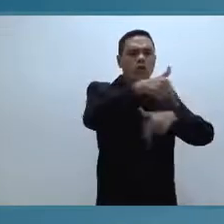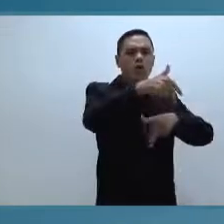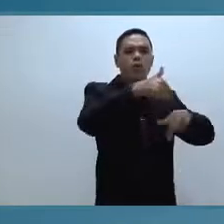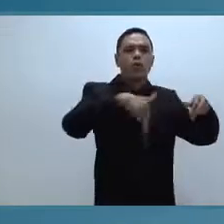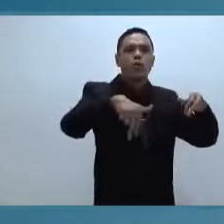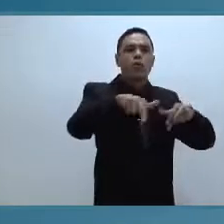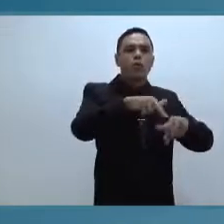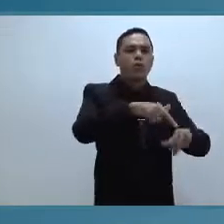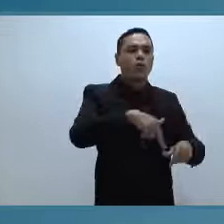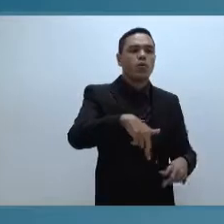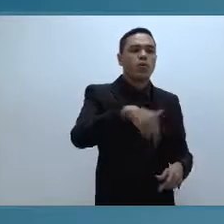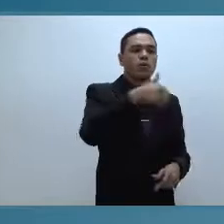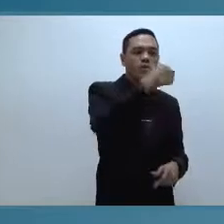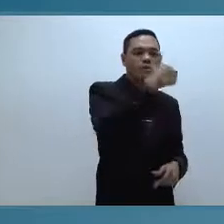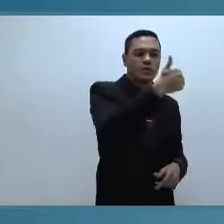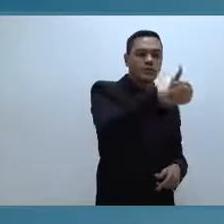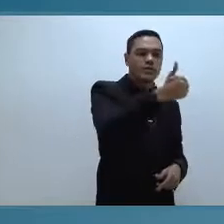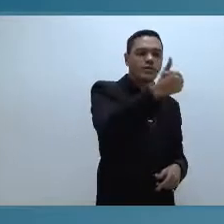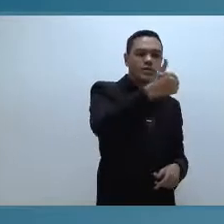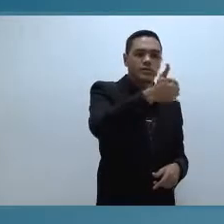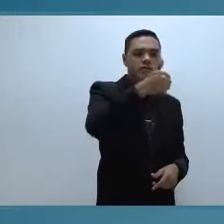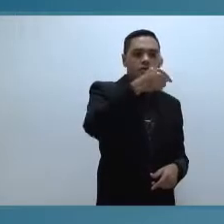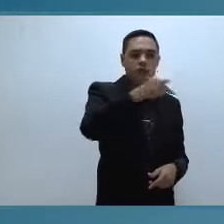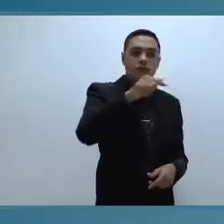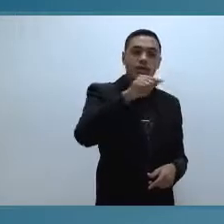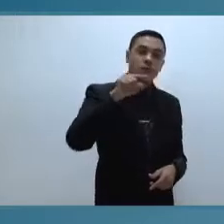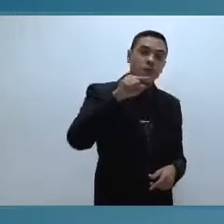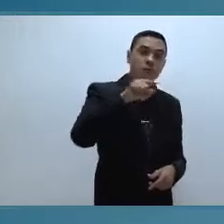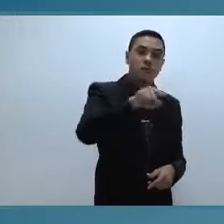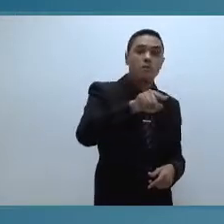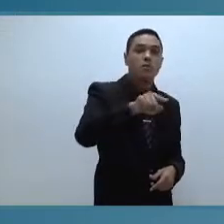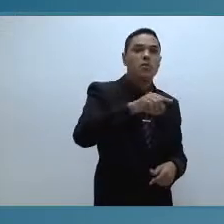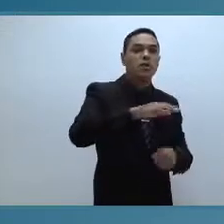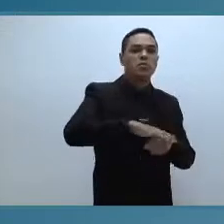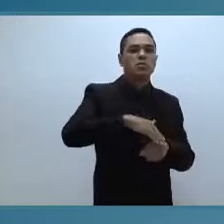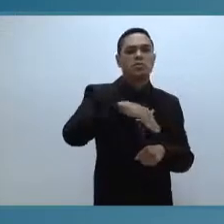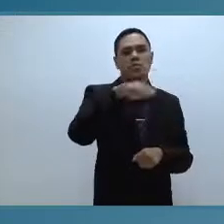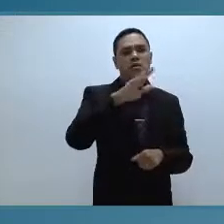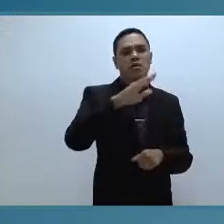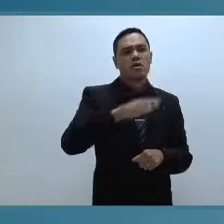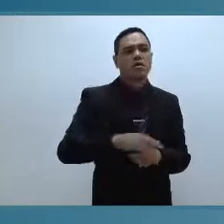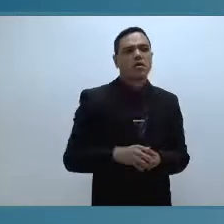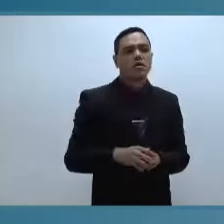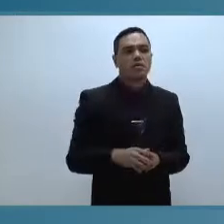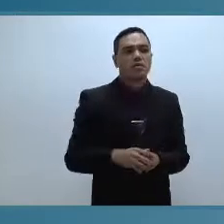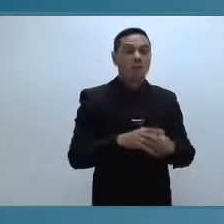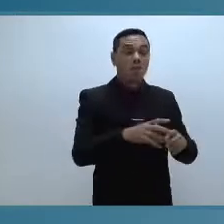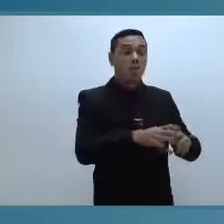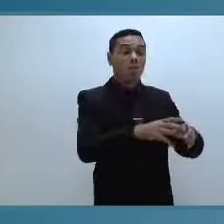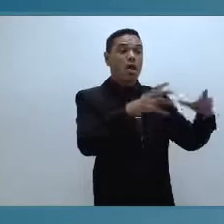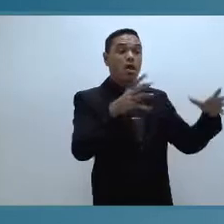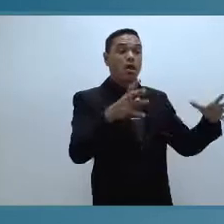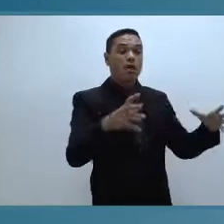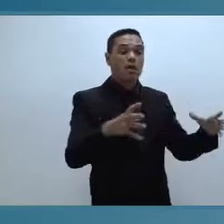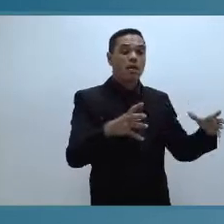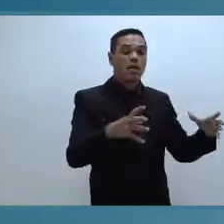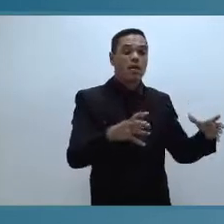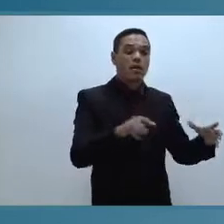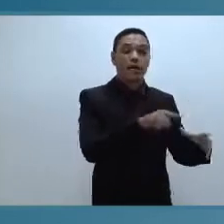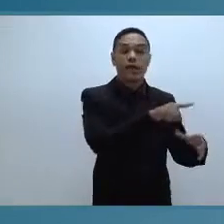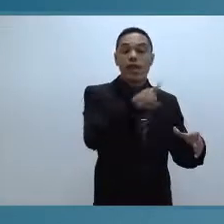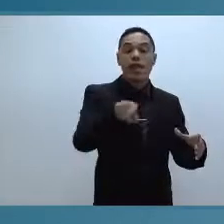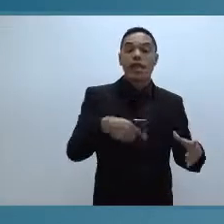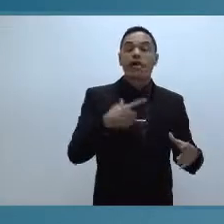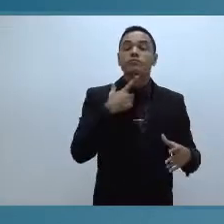117.320 habitantes. A estimativa de Deus ela se sentindo o quê? Mais segura numa comarca maior onde